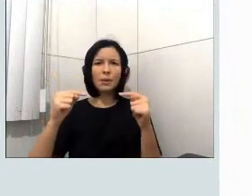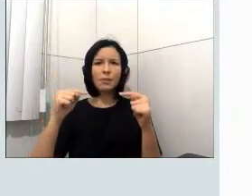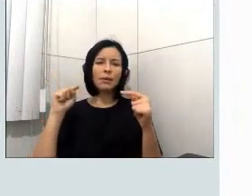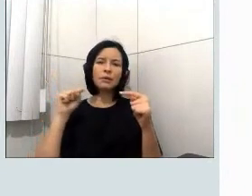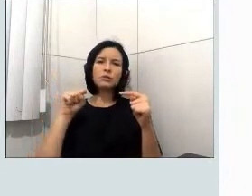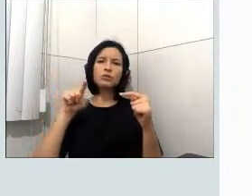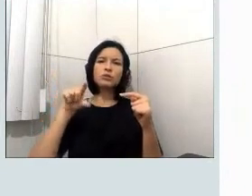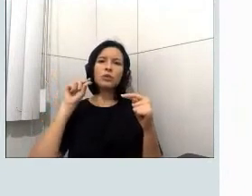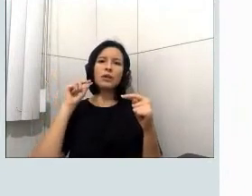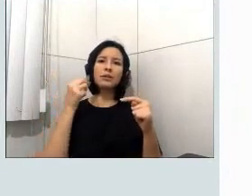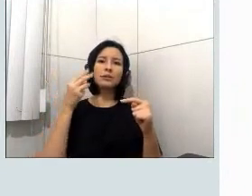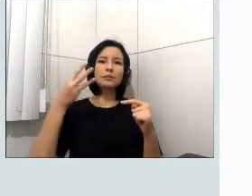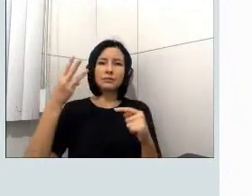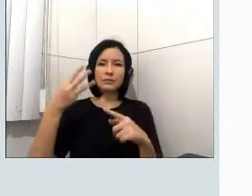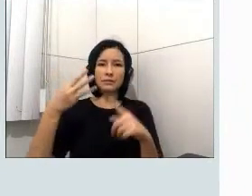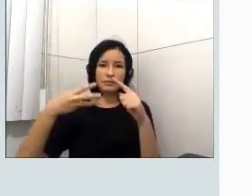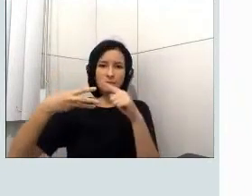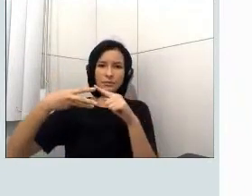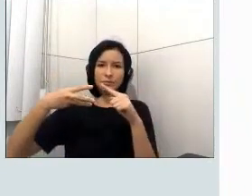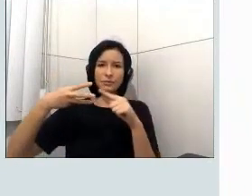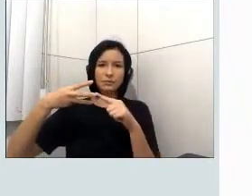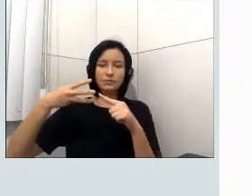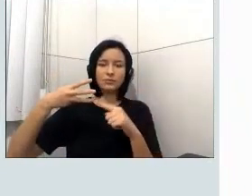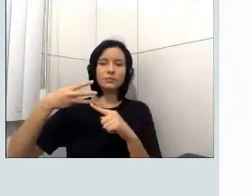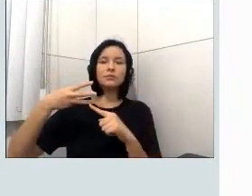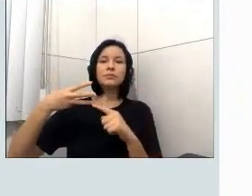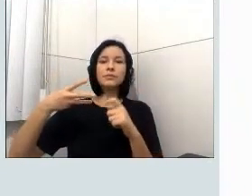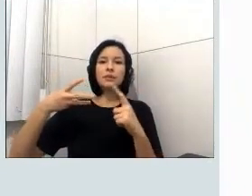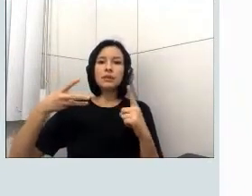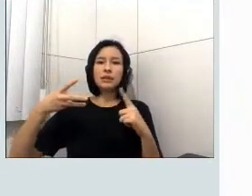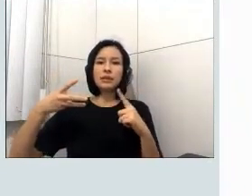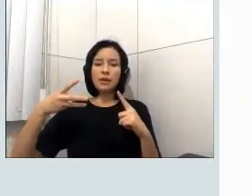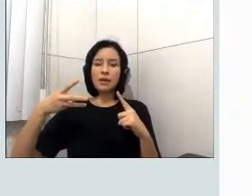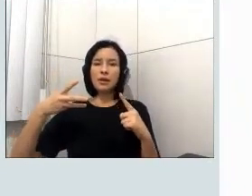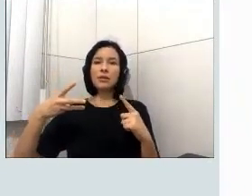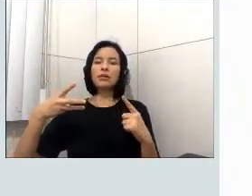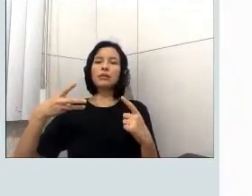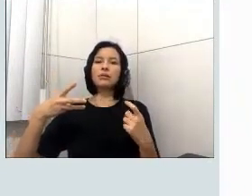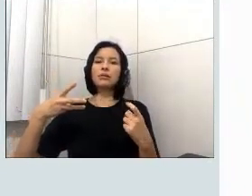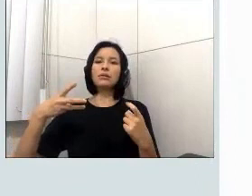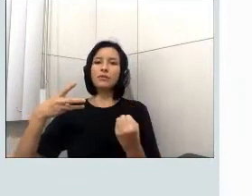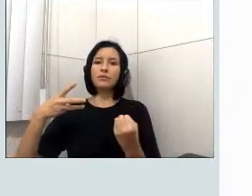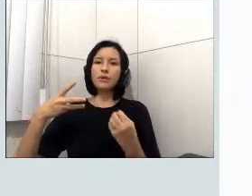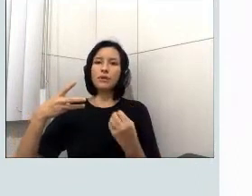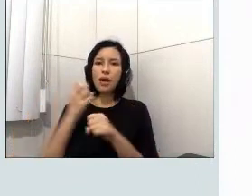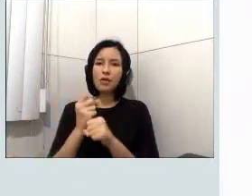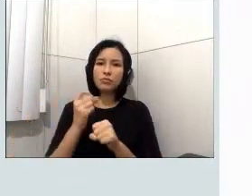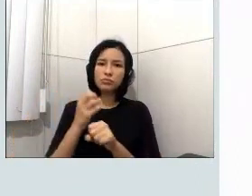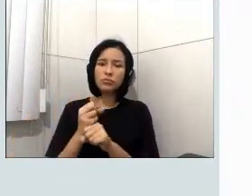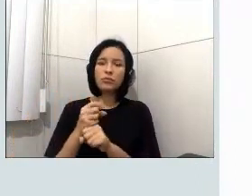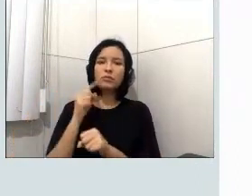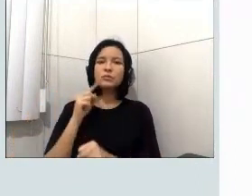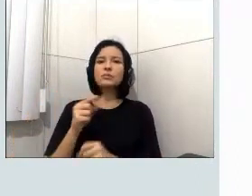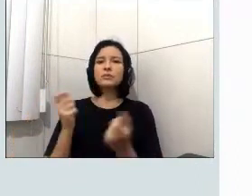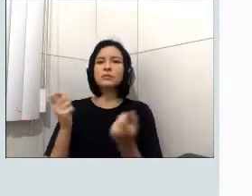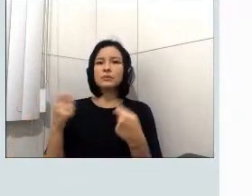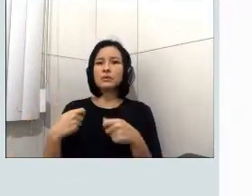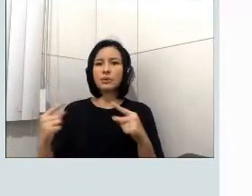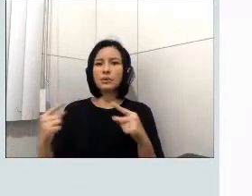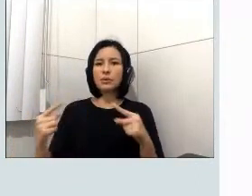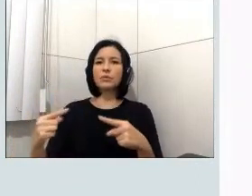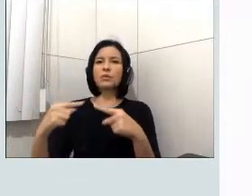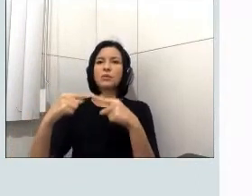3 pares, nesse caso, eles são valores que satisfazem a condição de